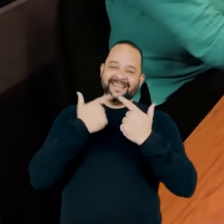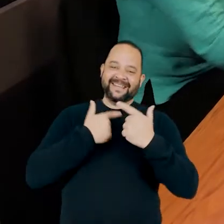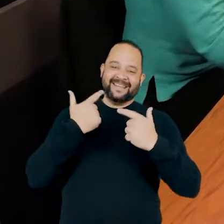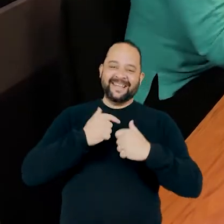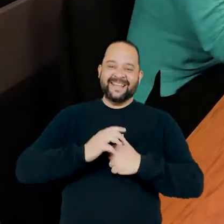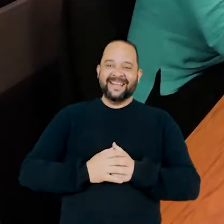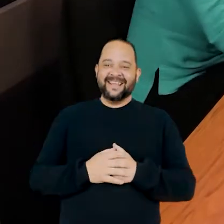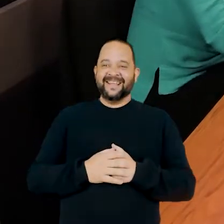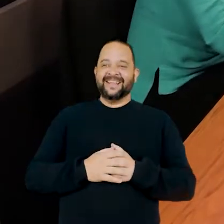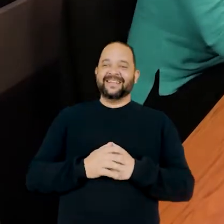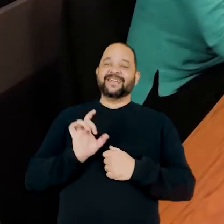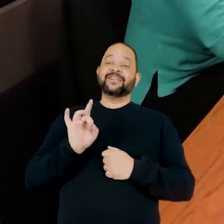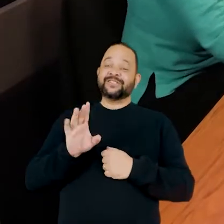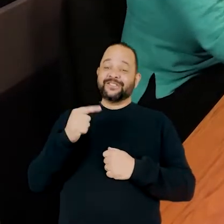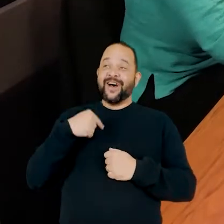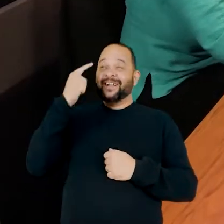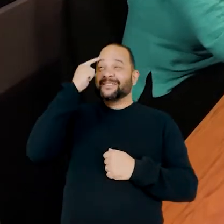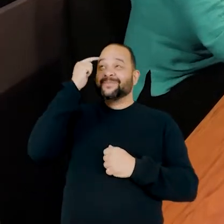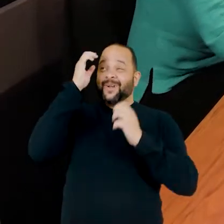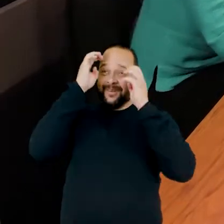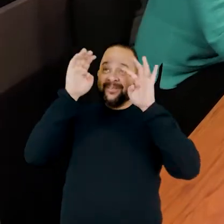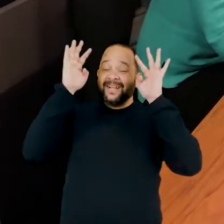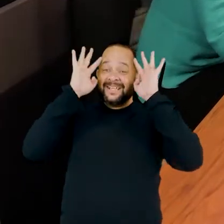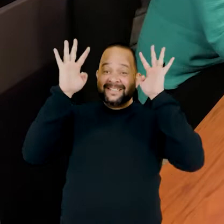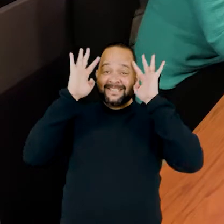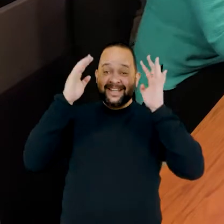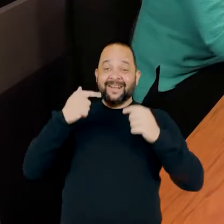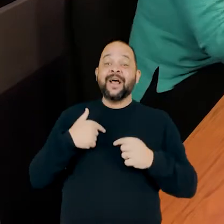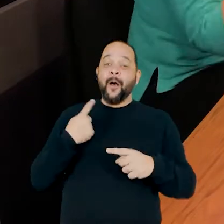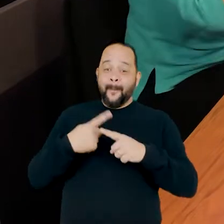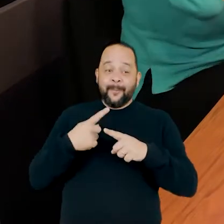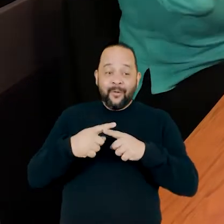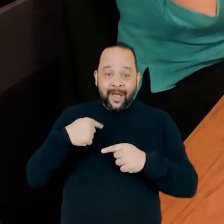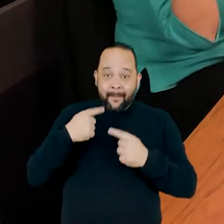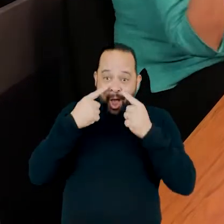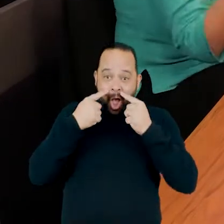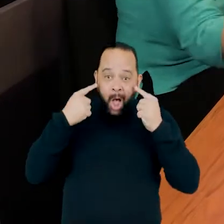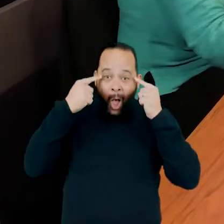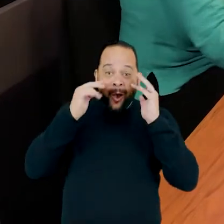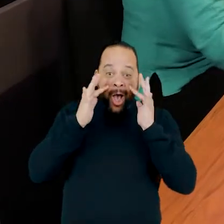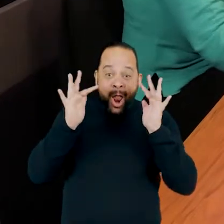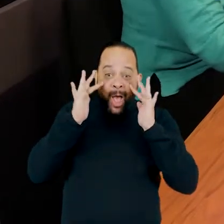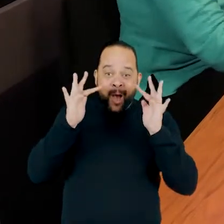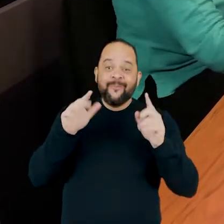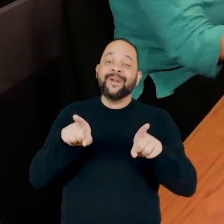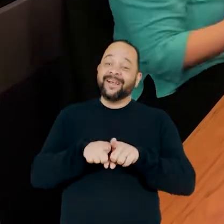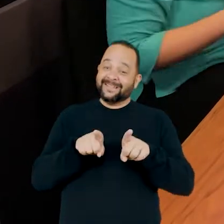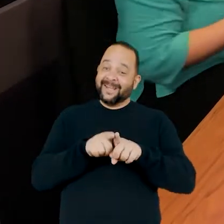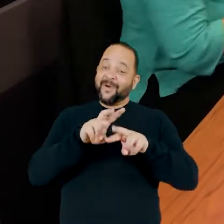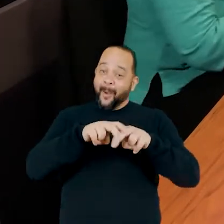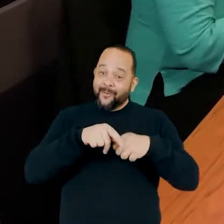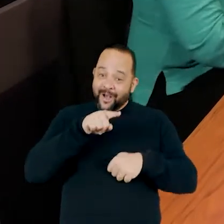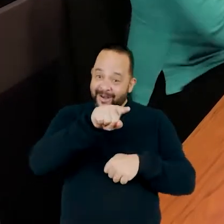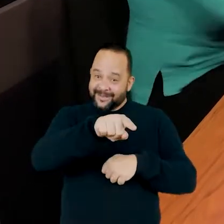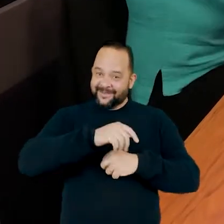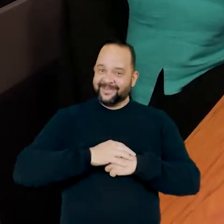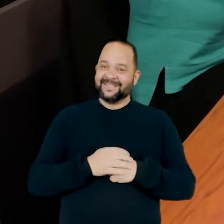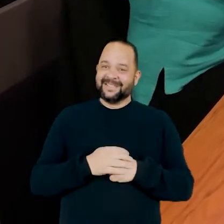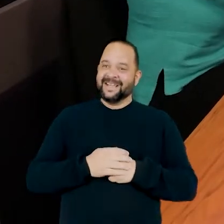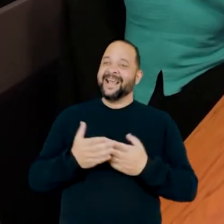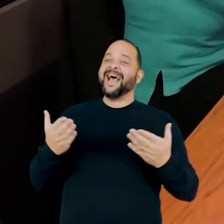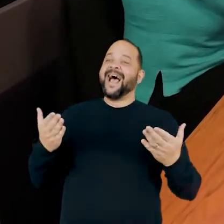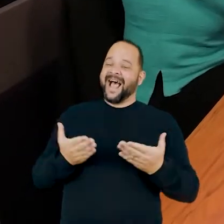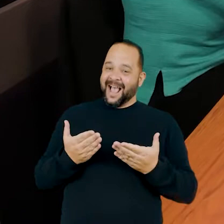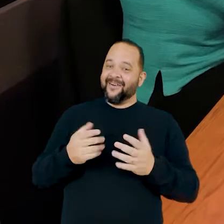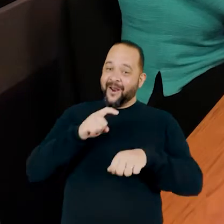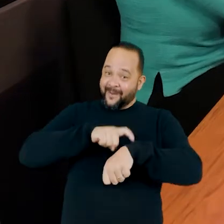Eu só crio sonhos, Você fez o meu olhinho brilhar. Essa é questão. Exato. Agora é o momento de eu te